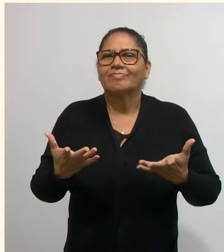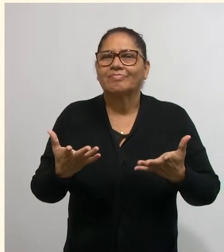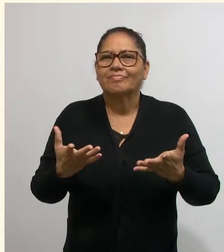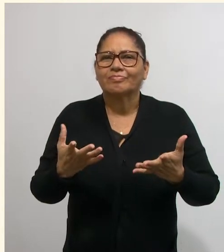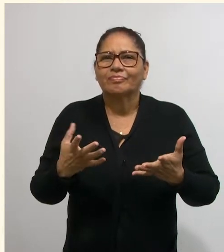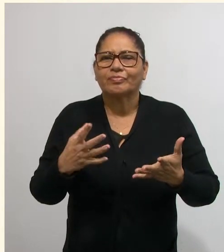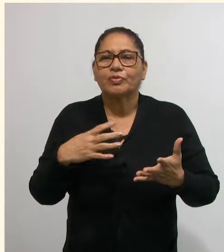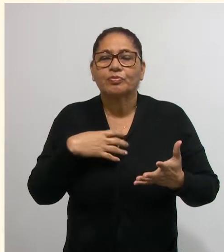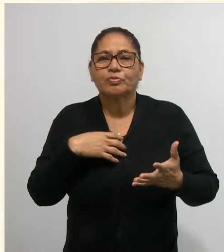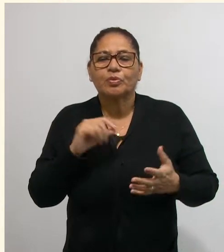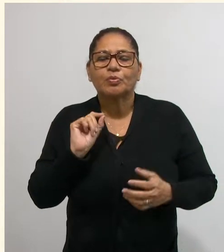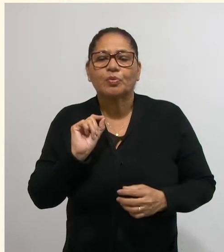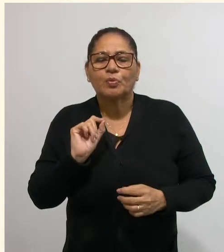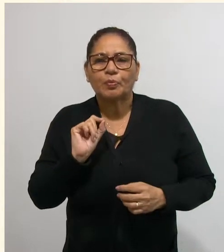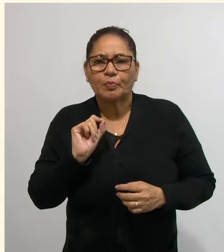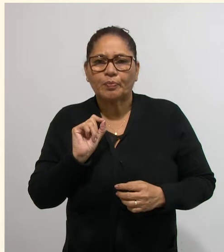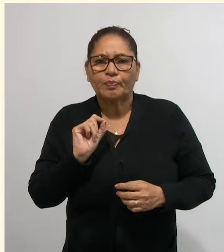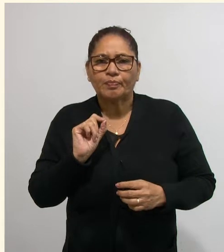modo, o quê?